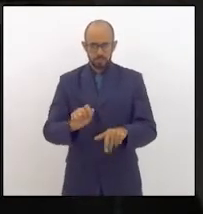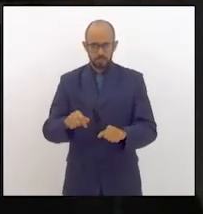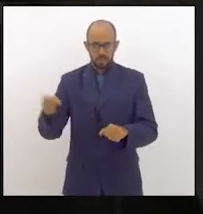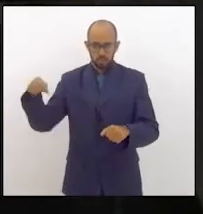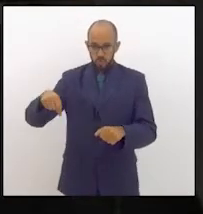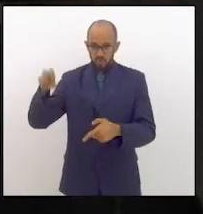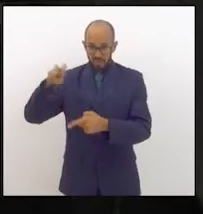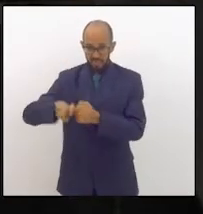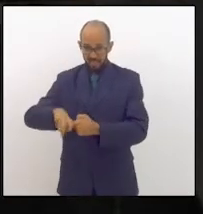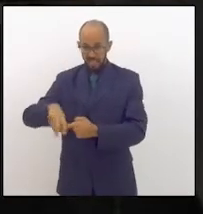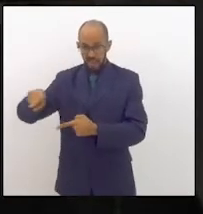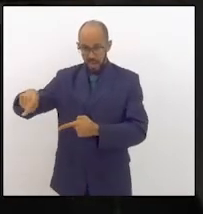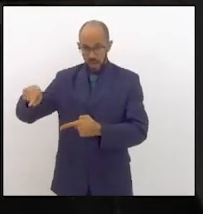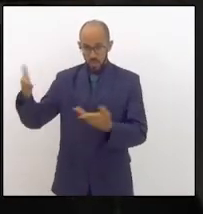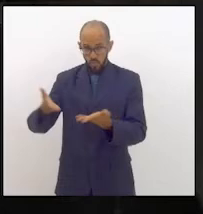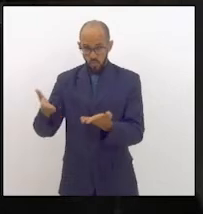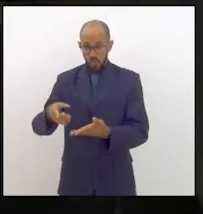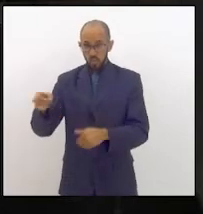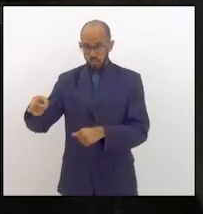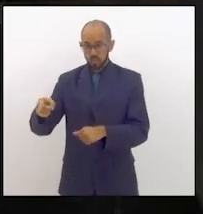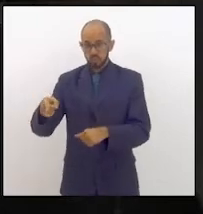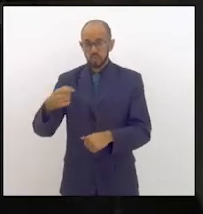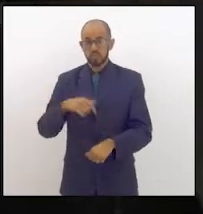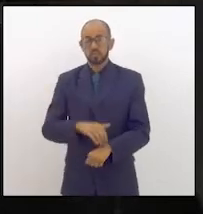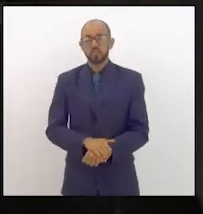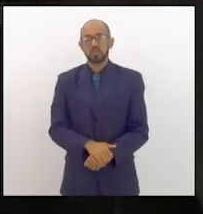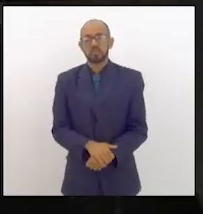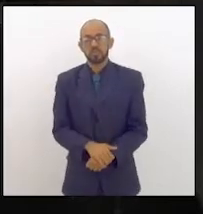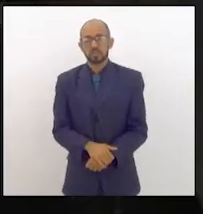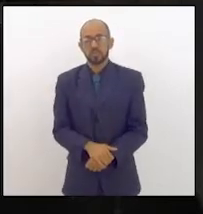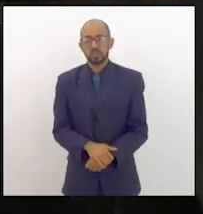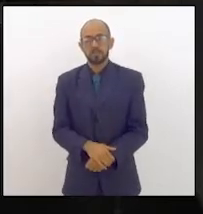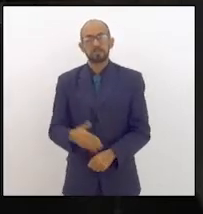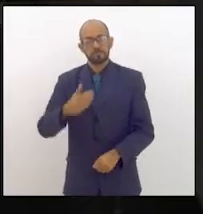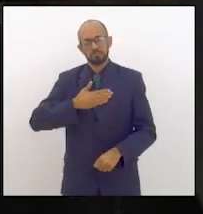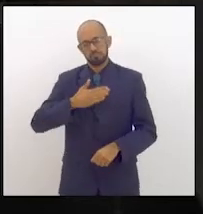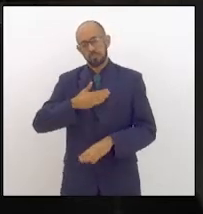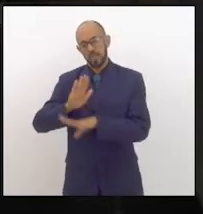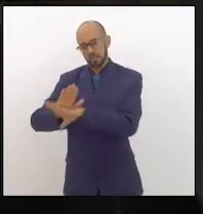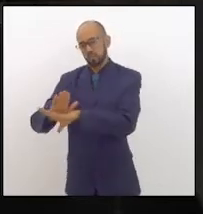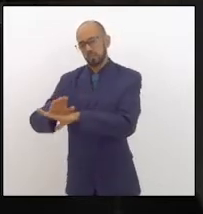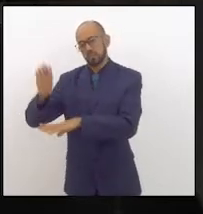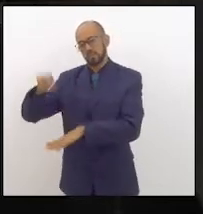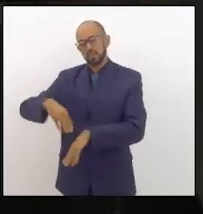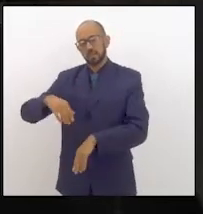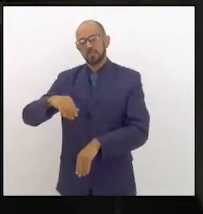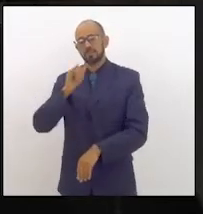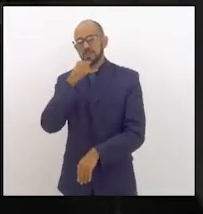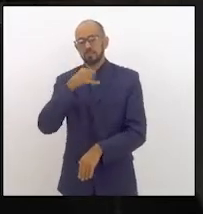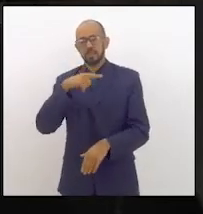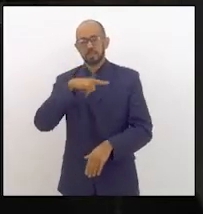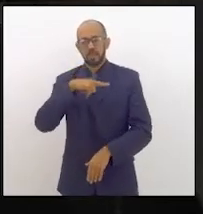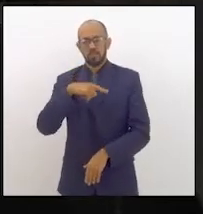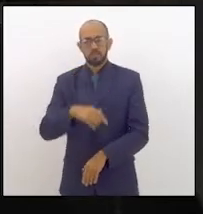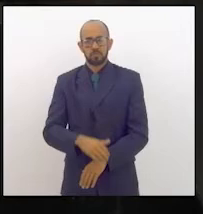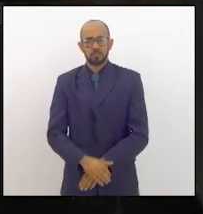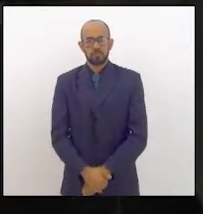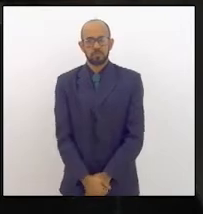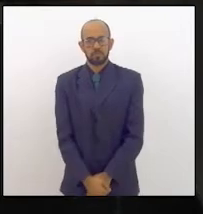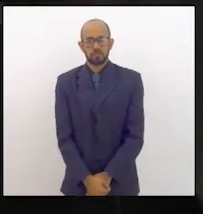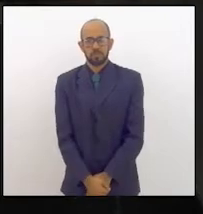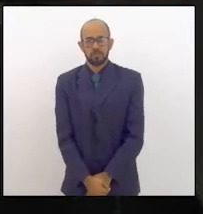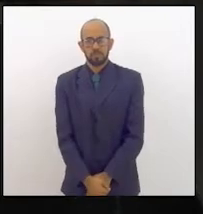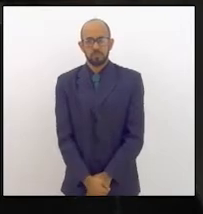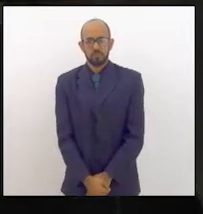sentar na cadeira que o senhor Está ocupando hoje e teve a minha ajuda infelizmente Ah